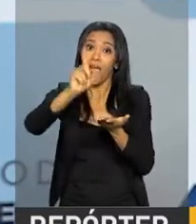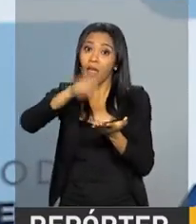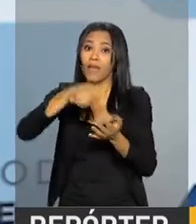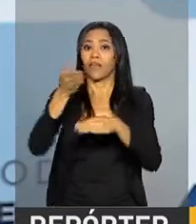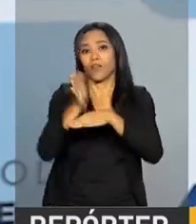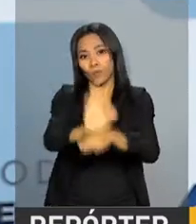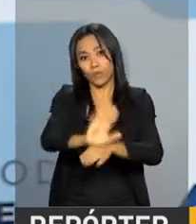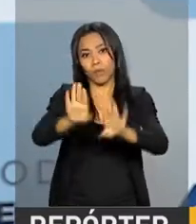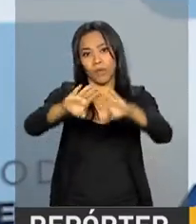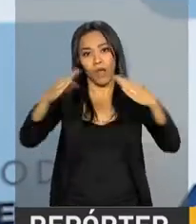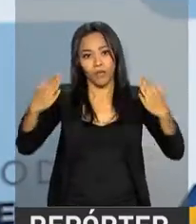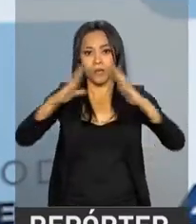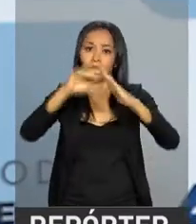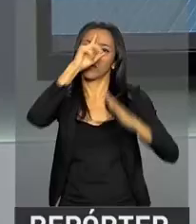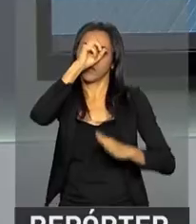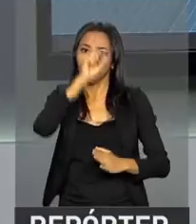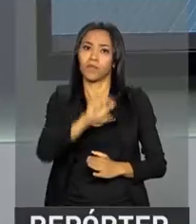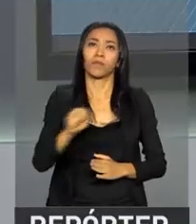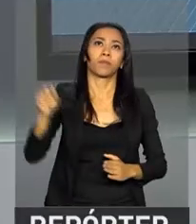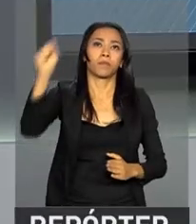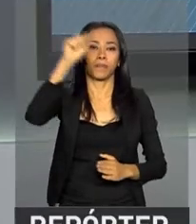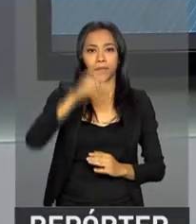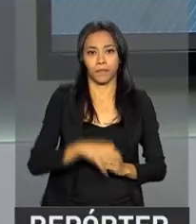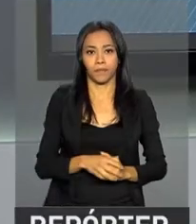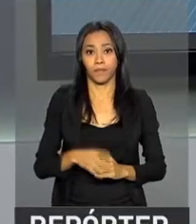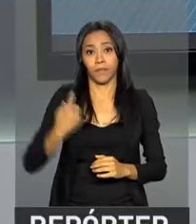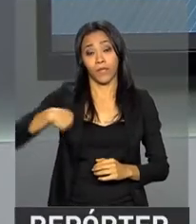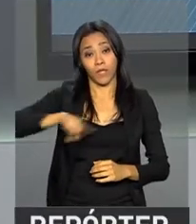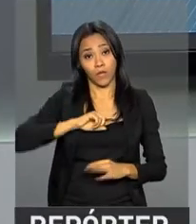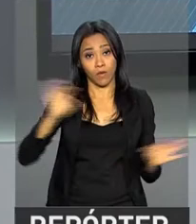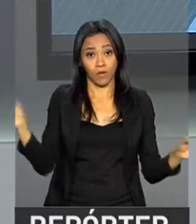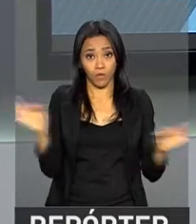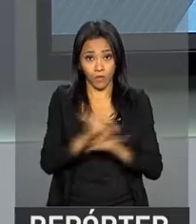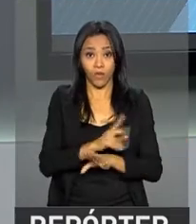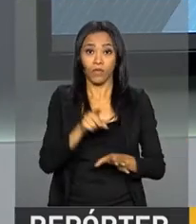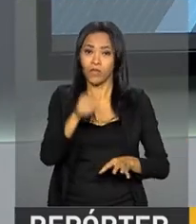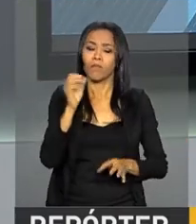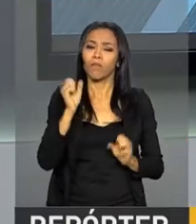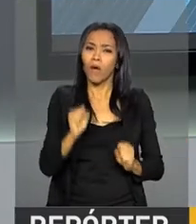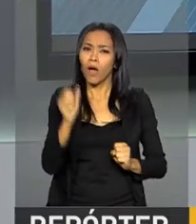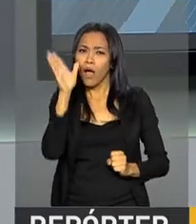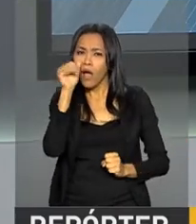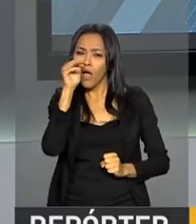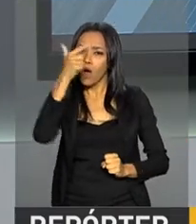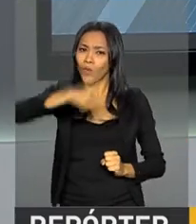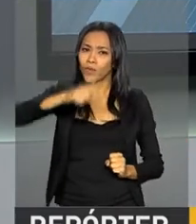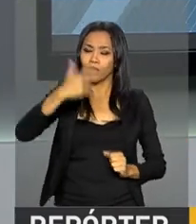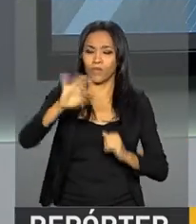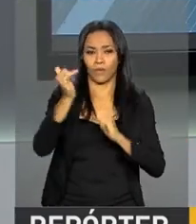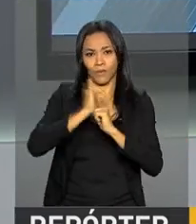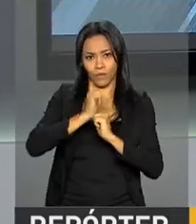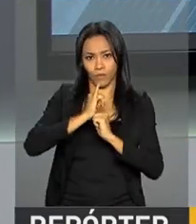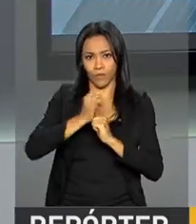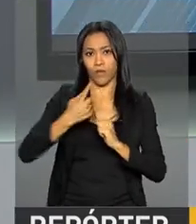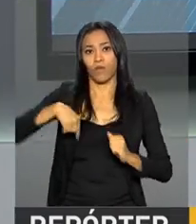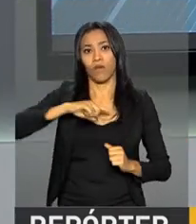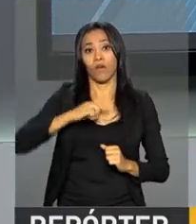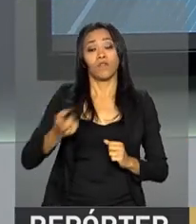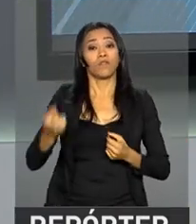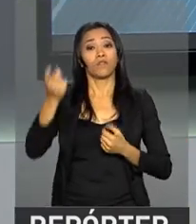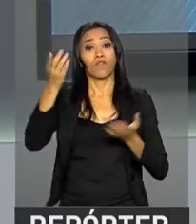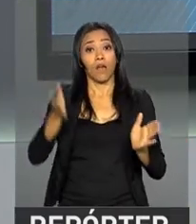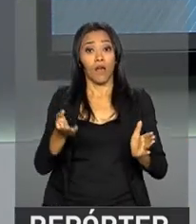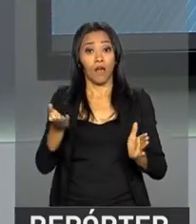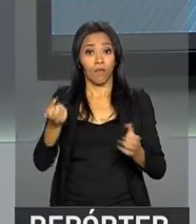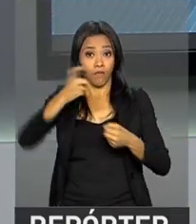de que a maioria das opções fechadas nós ficamos por aqui você pode rever as reportagens no youtube voltamos às três da tarde